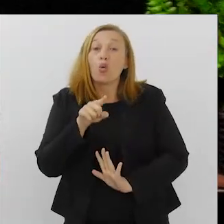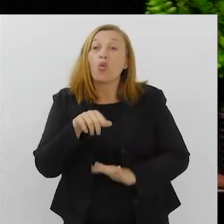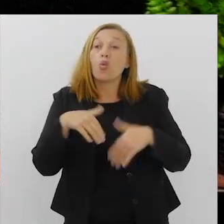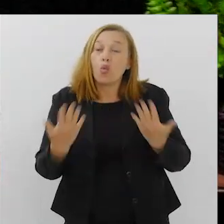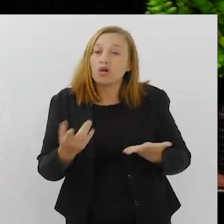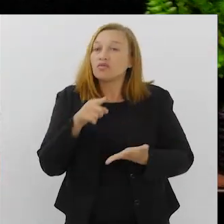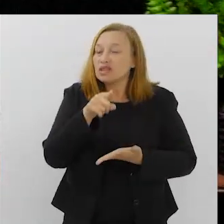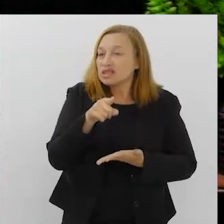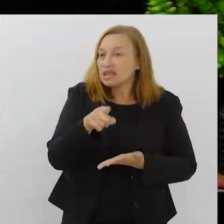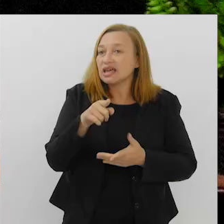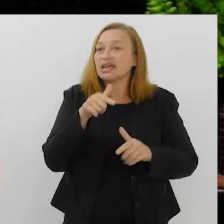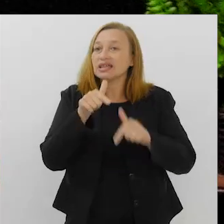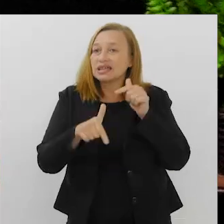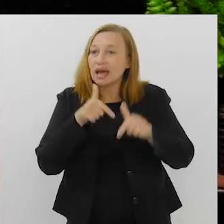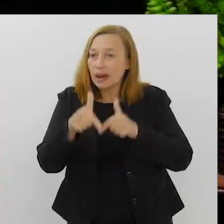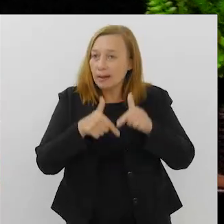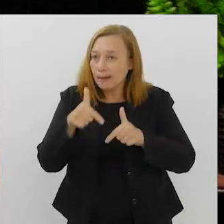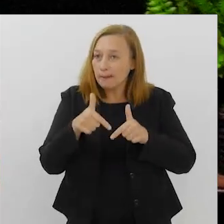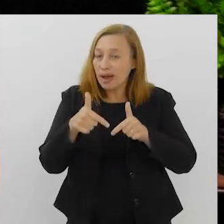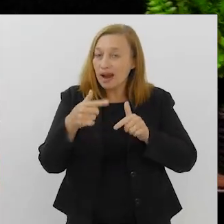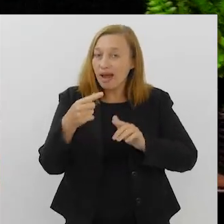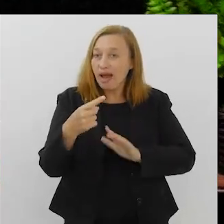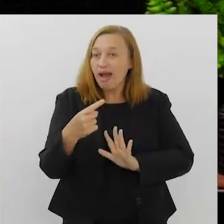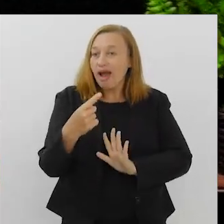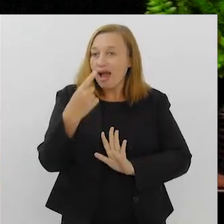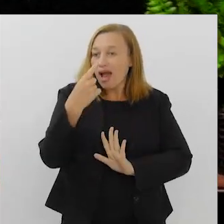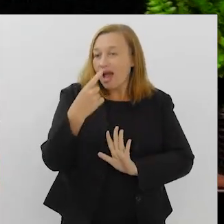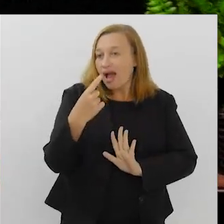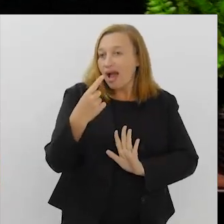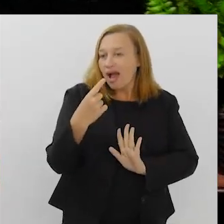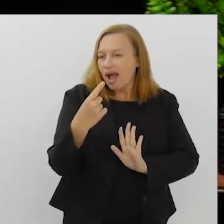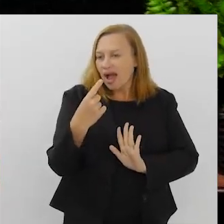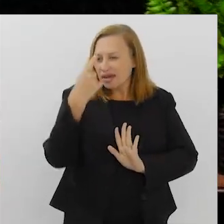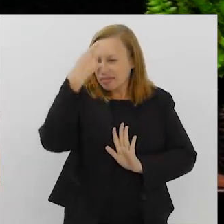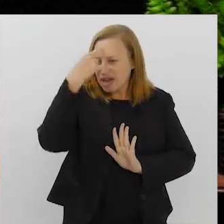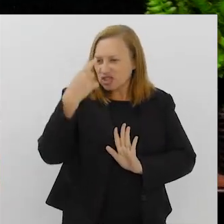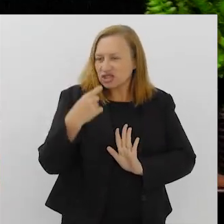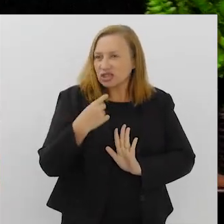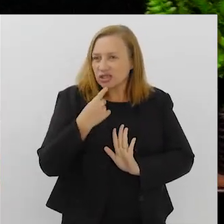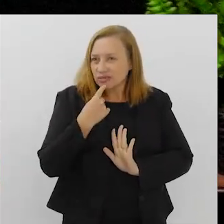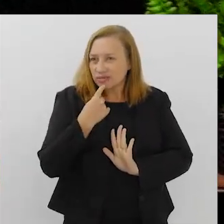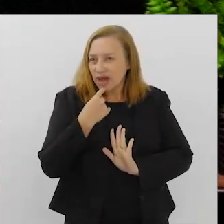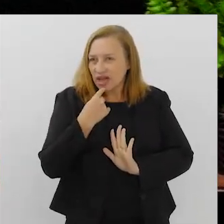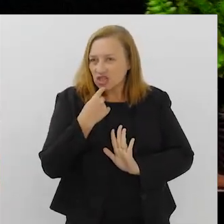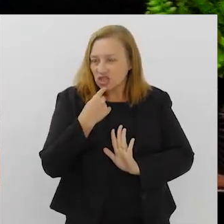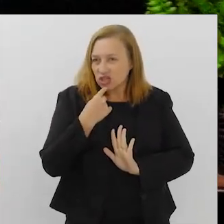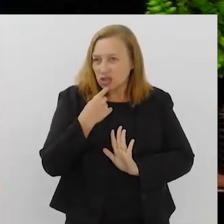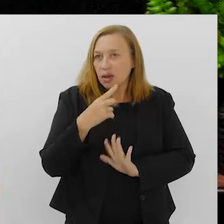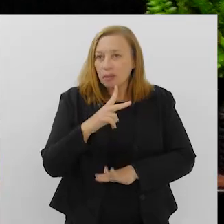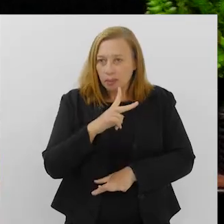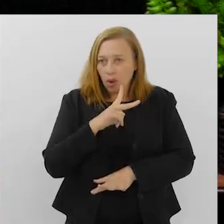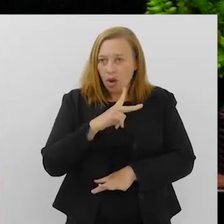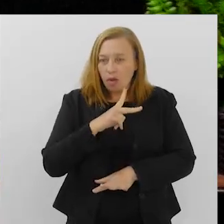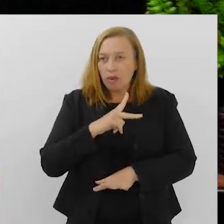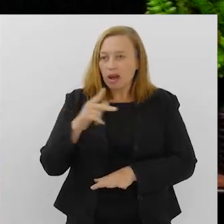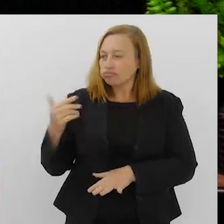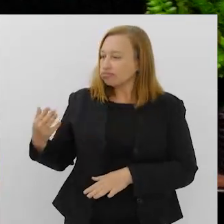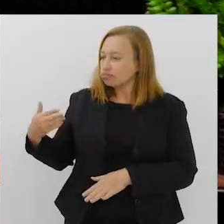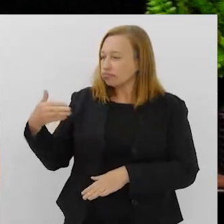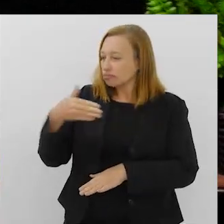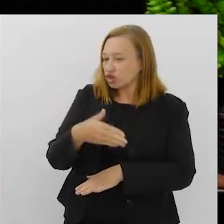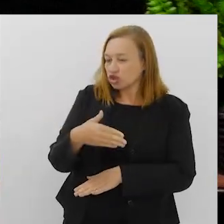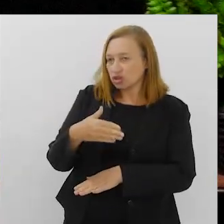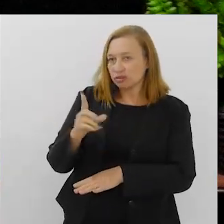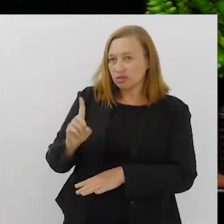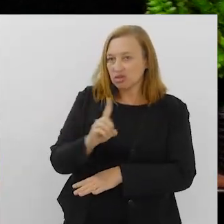você trabalha a ressignificação da imagem, da sua imagem, né? Quando a pessoa idosa